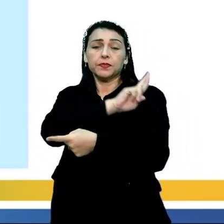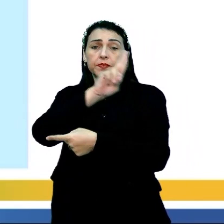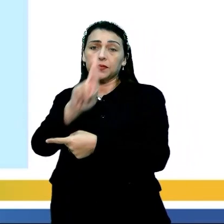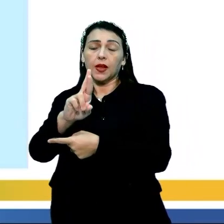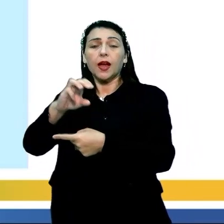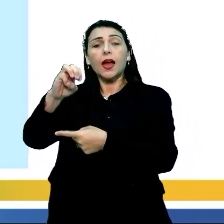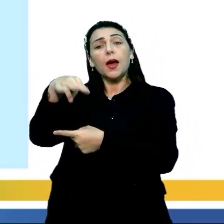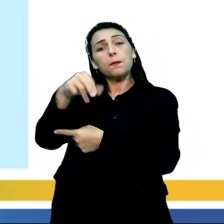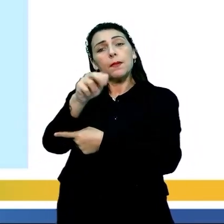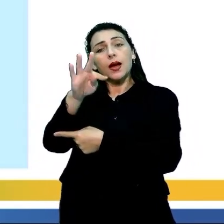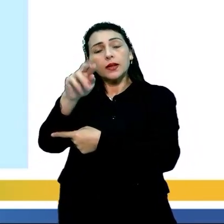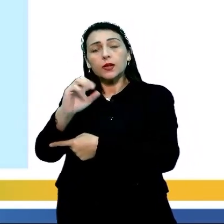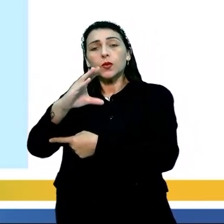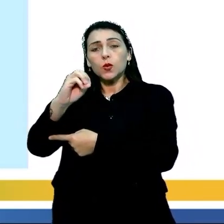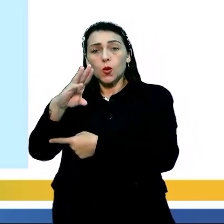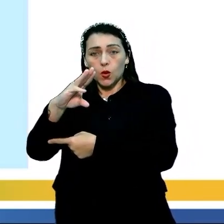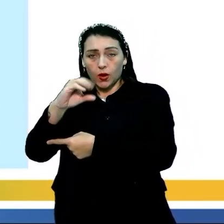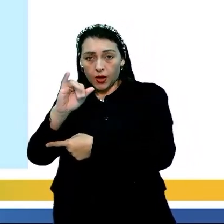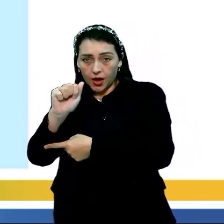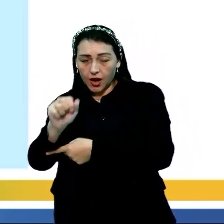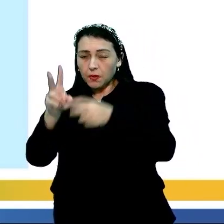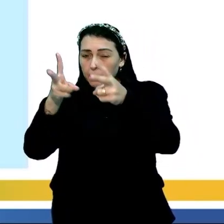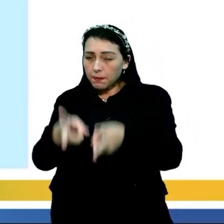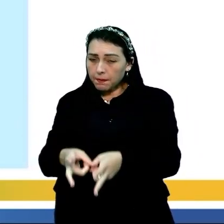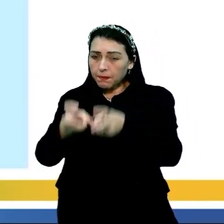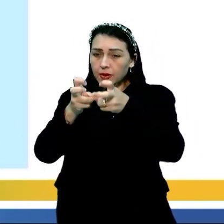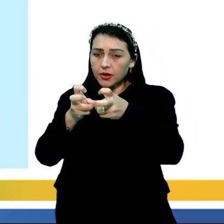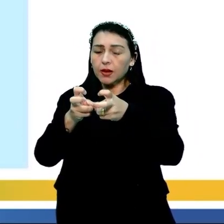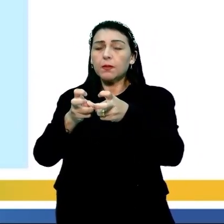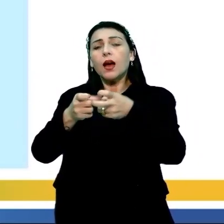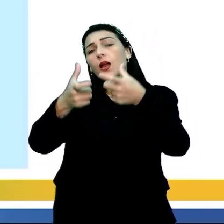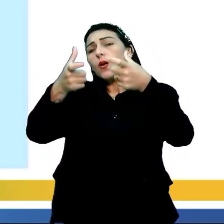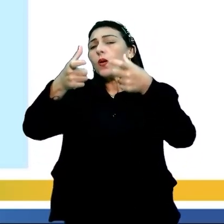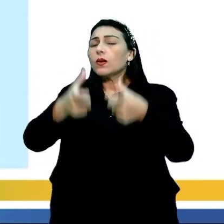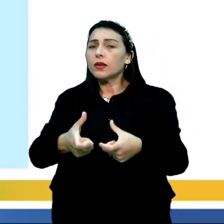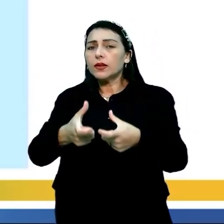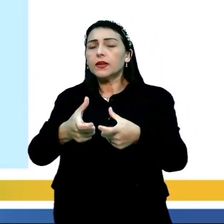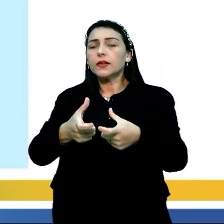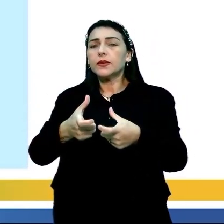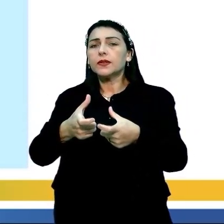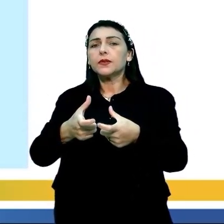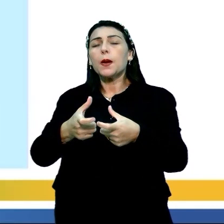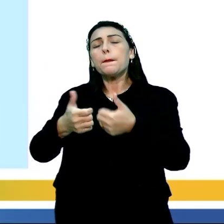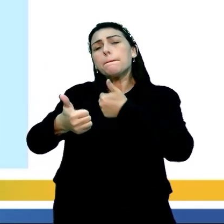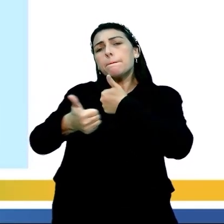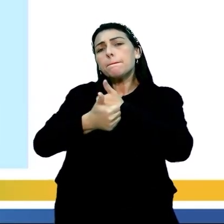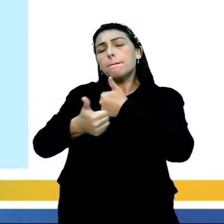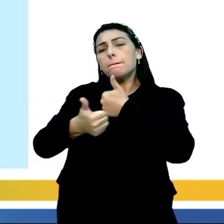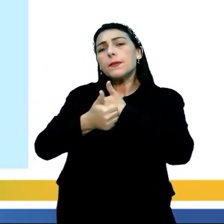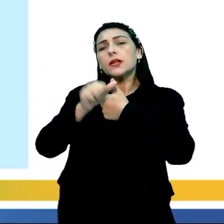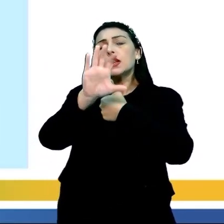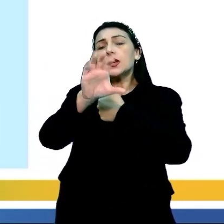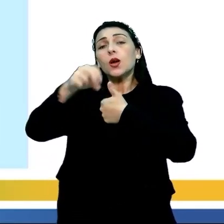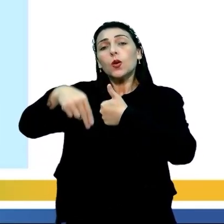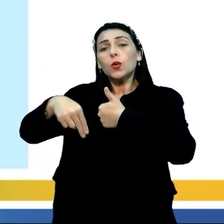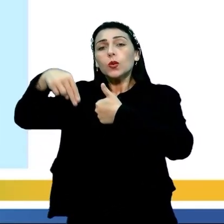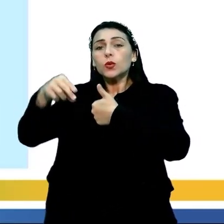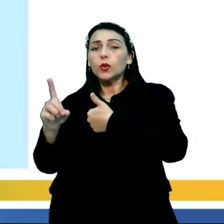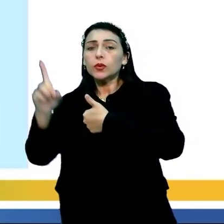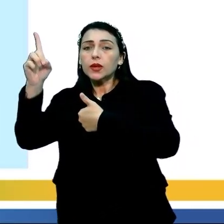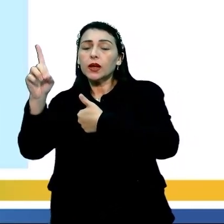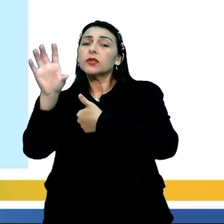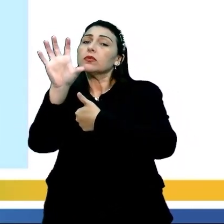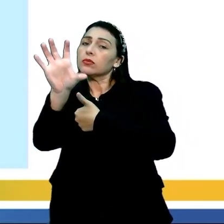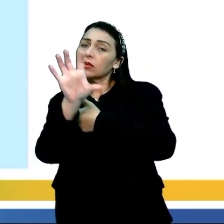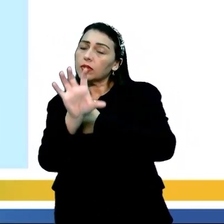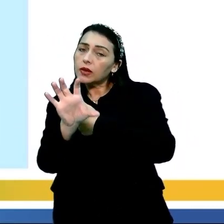dos Cocais. Vocês podem observar a localização dela. Ali próximo à região Nordeste, uma área que a gente